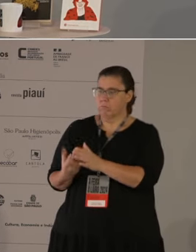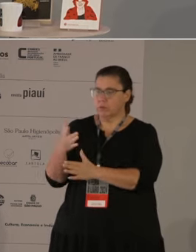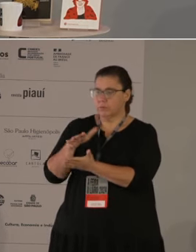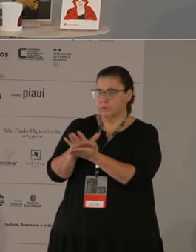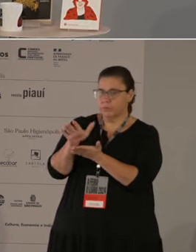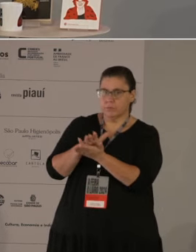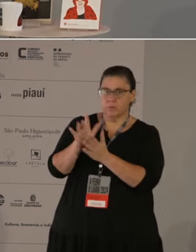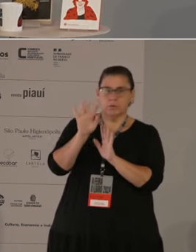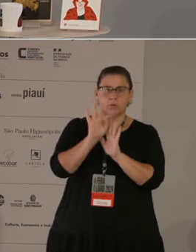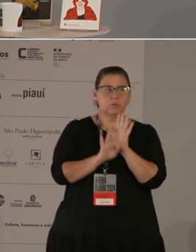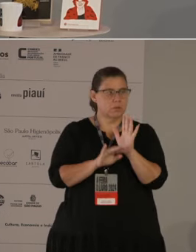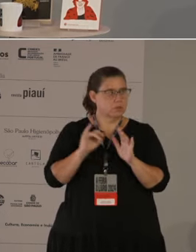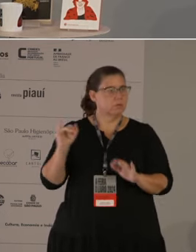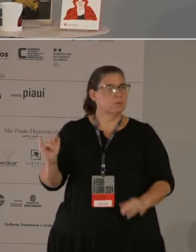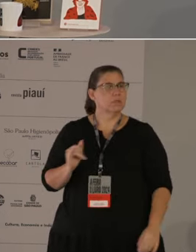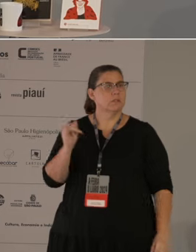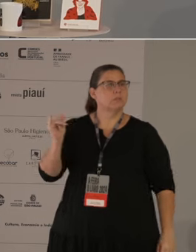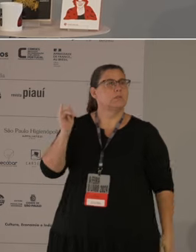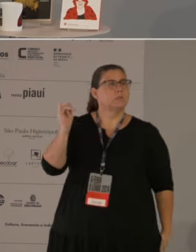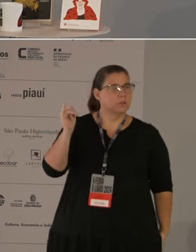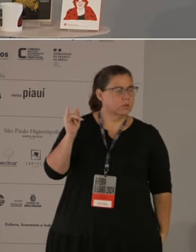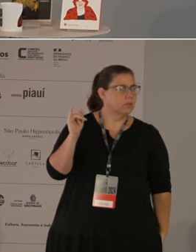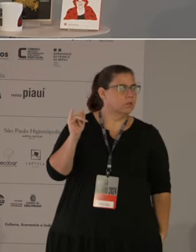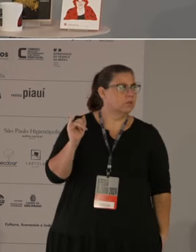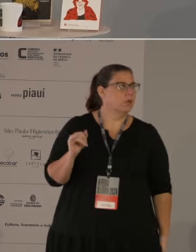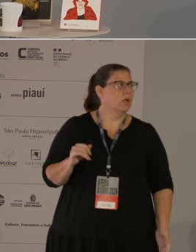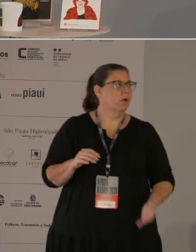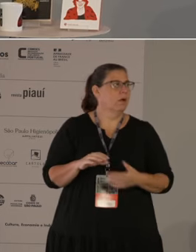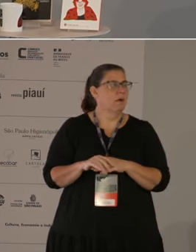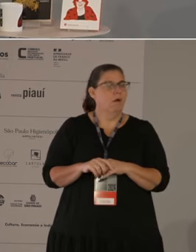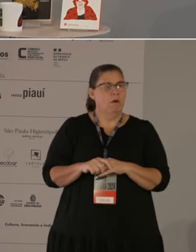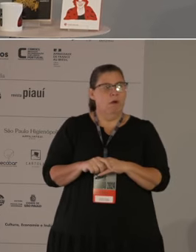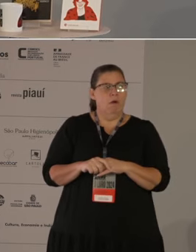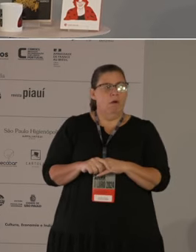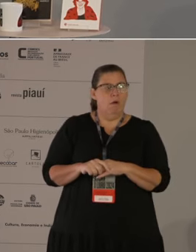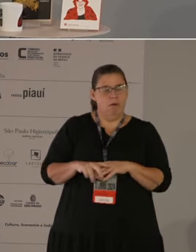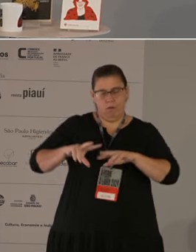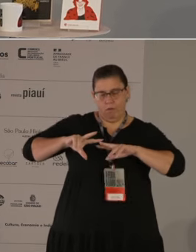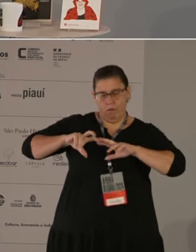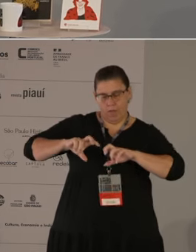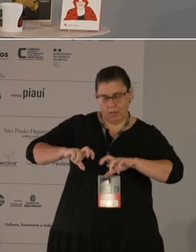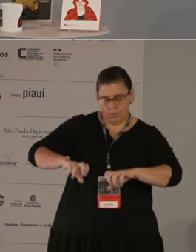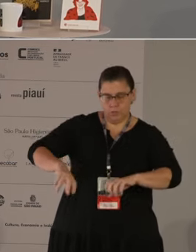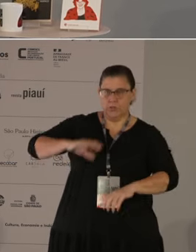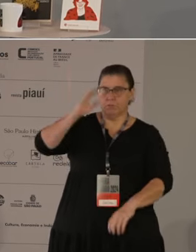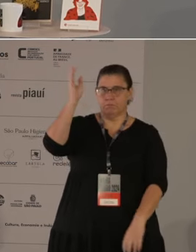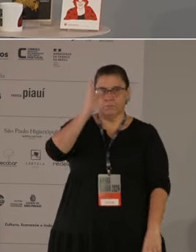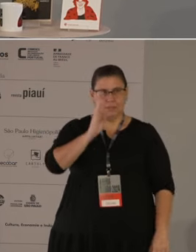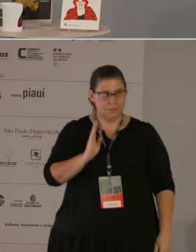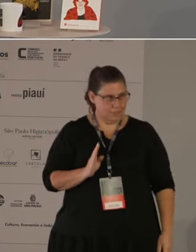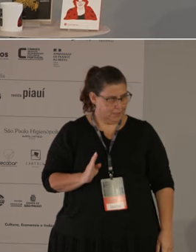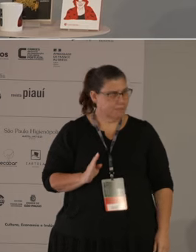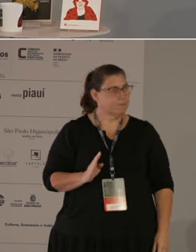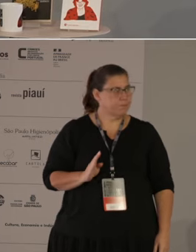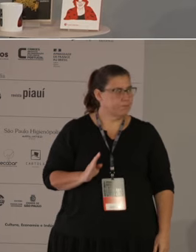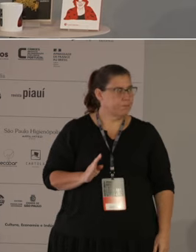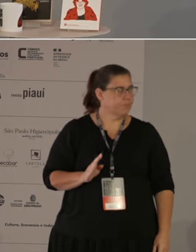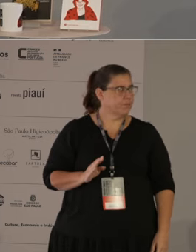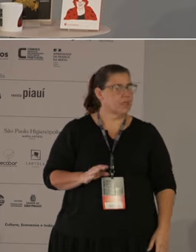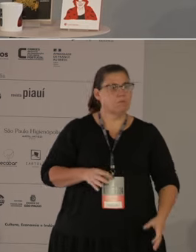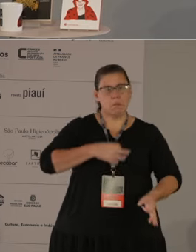livro-texto, né, assim, mais importante da arqueologia brasileira, não sei se eu estou falando bobagem aqui, mas eu acho que chama Arqueologia Brasileira, e que foi sempre, assim,